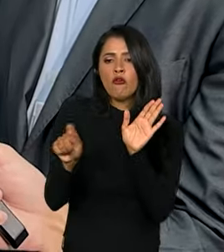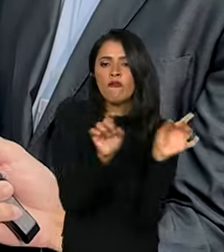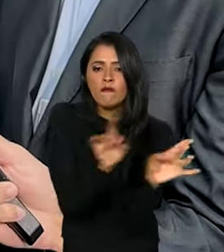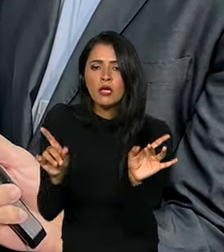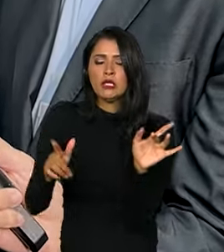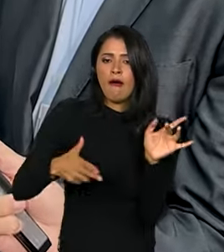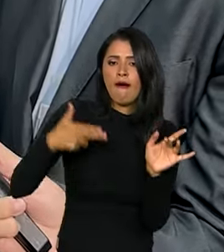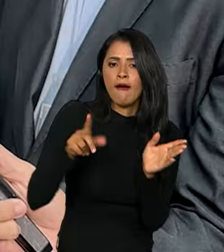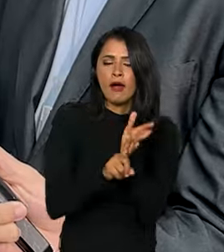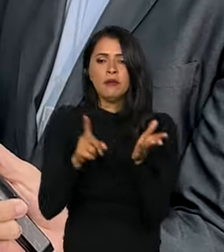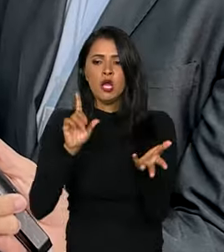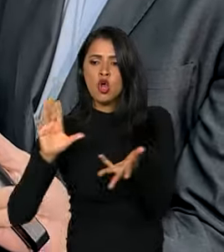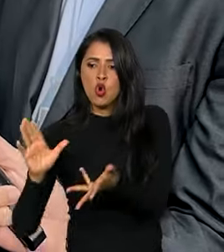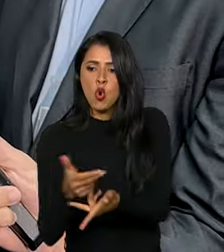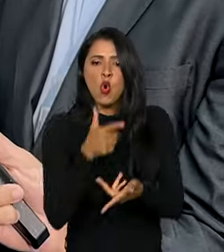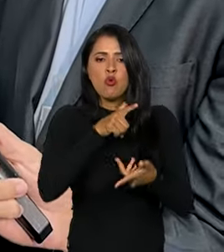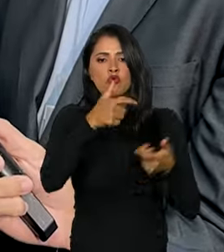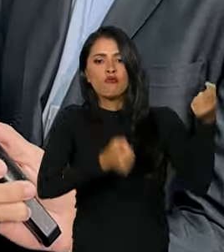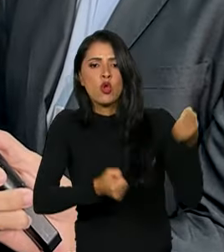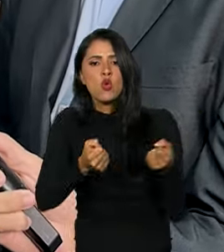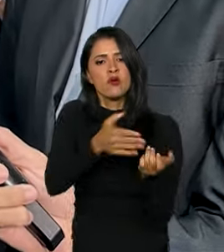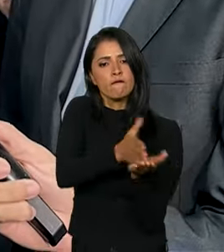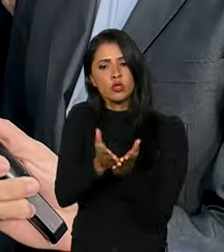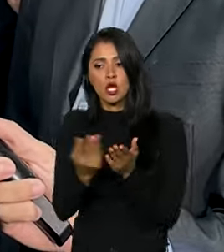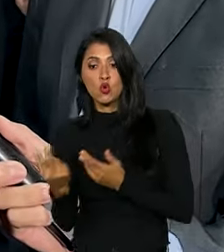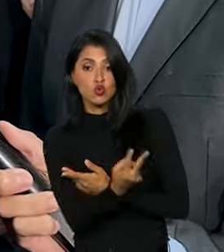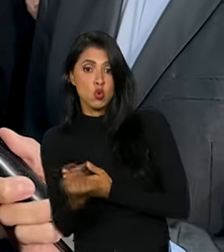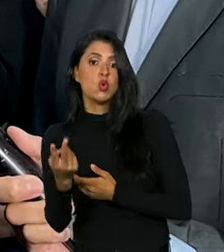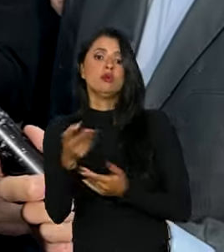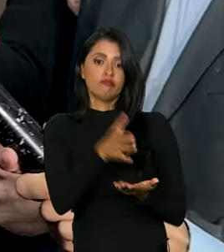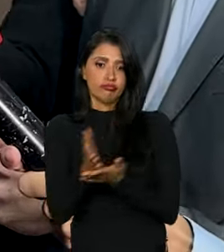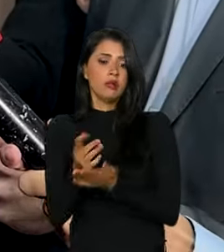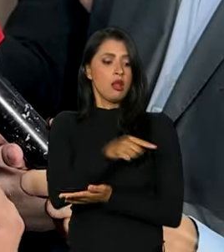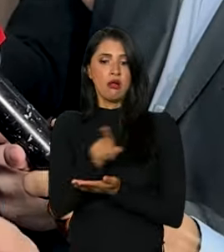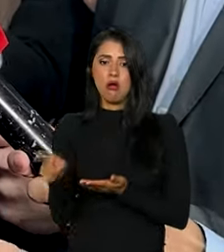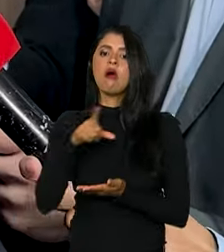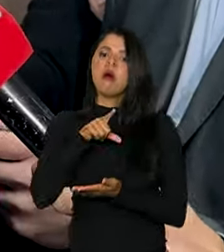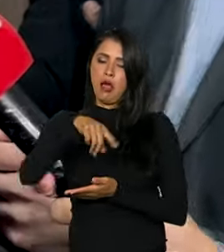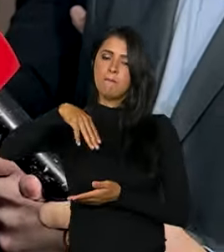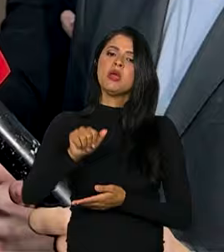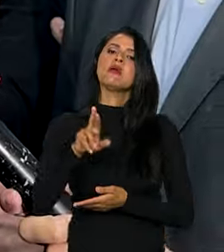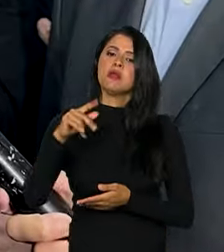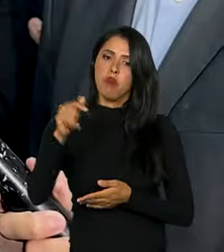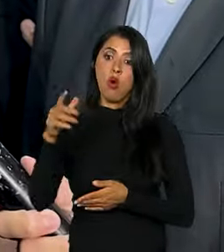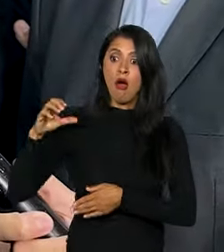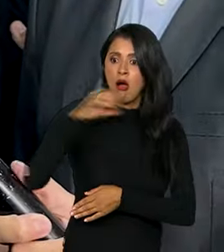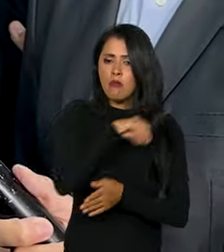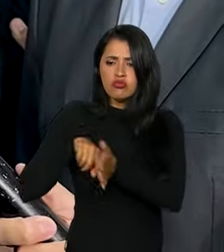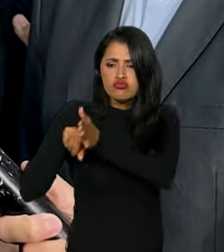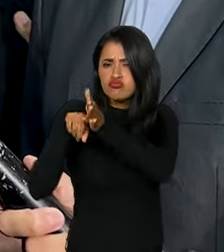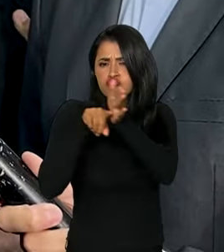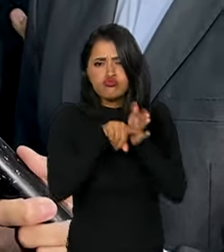roubo e furto de veículos dos dois lados da fronteira, são temas em que a Ameripol vai ser uma instância de agilização